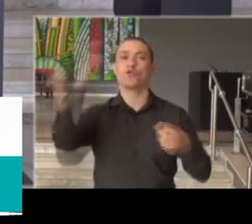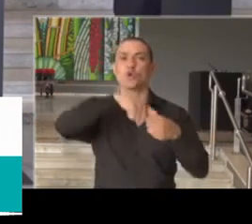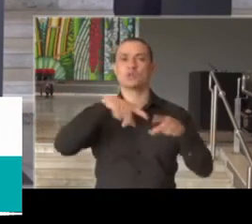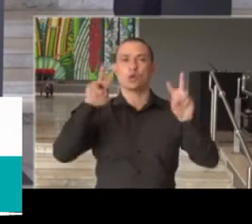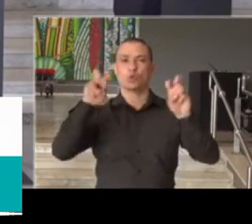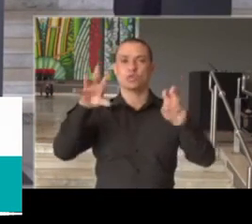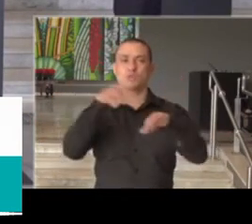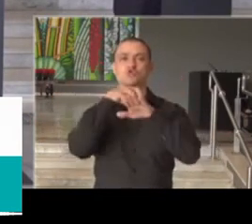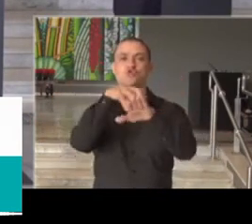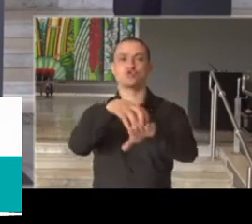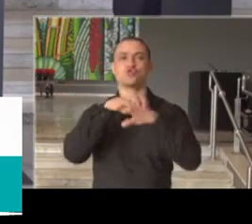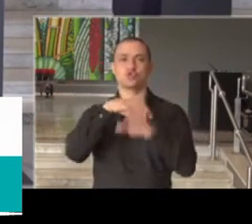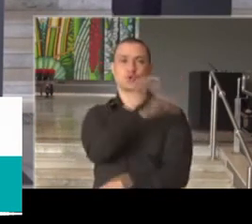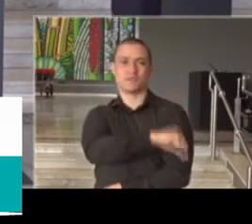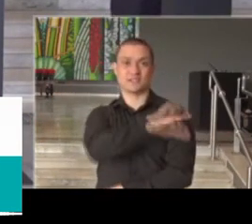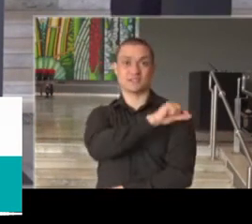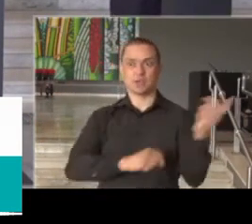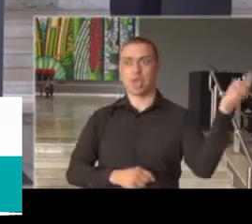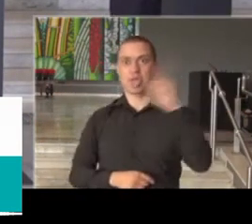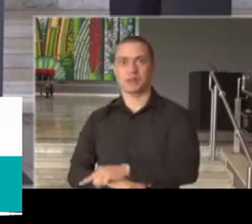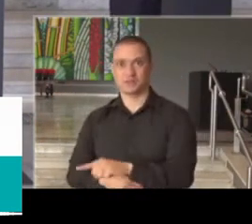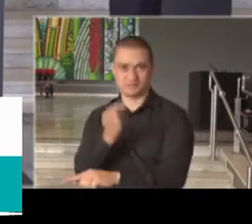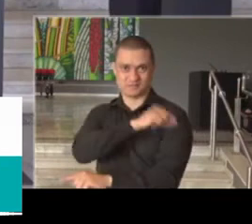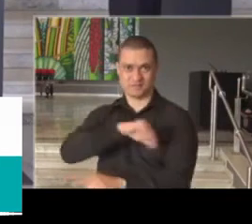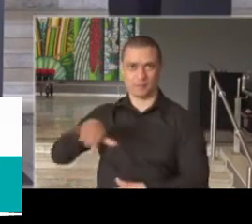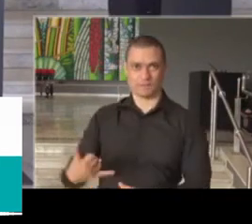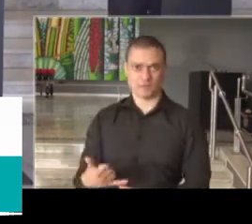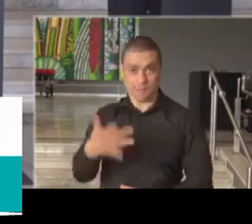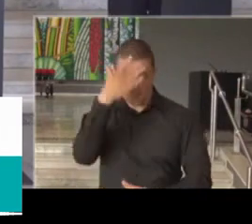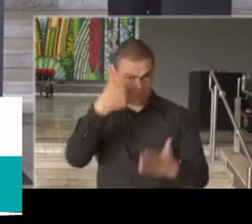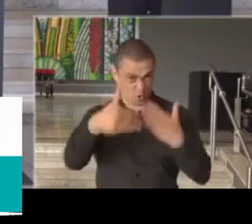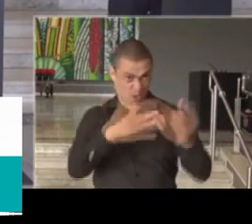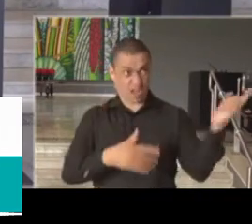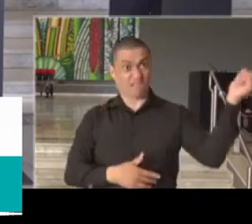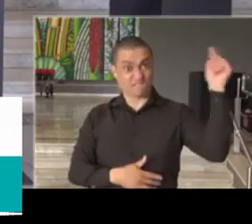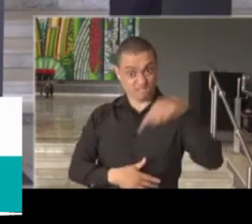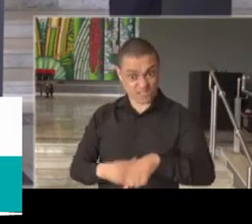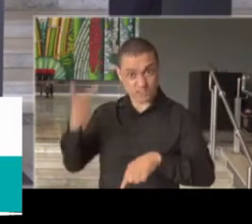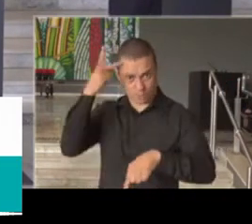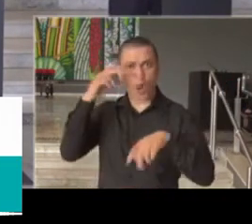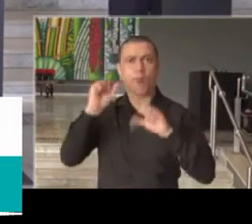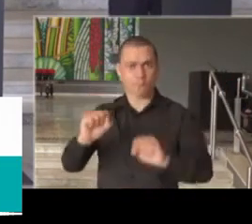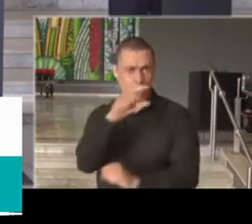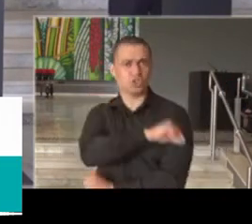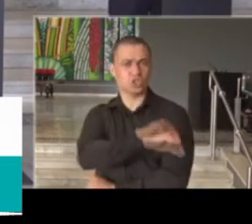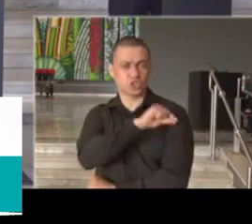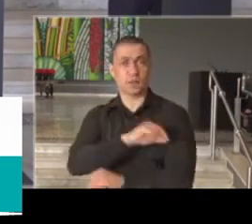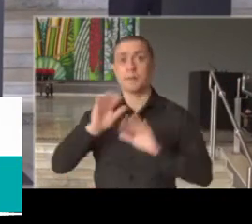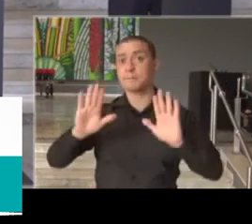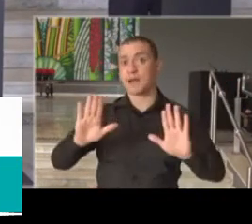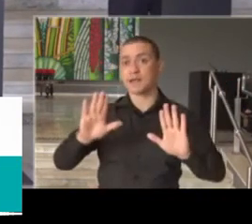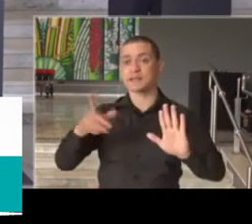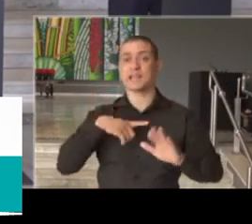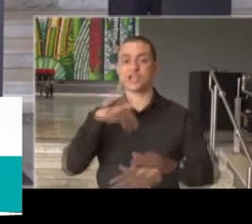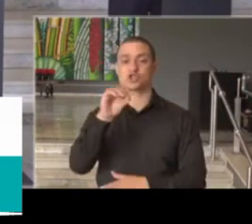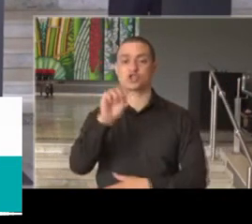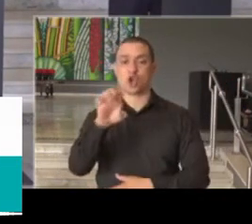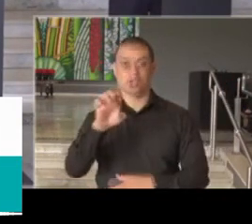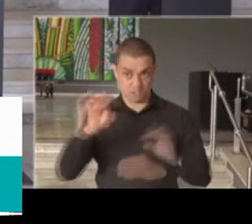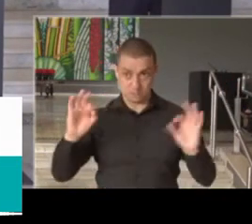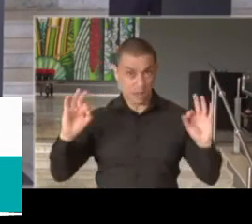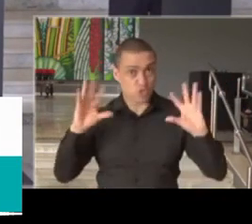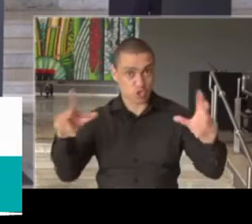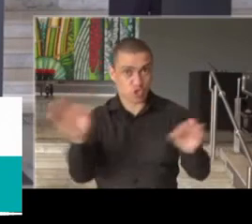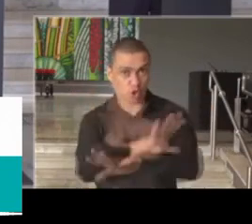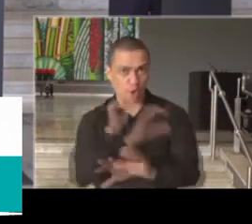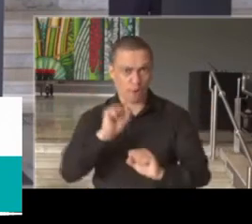do turismo de vacina, né? O governador disse que qualquer pessoa que estiver aqui em São Paulo vai poder tomar, mas vai ter dose suficiente? Será que também